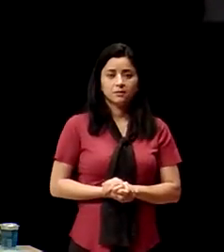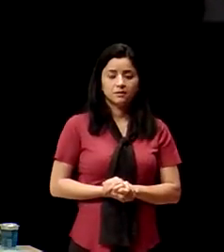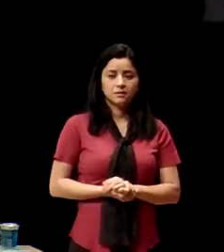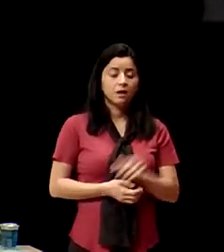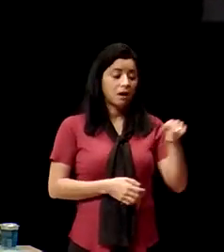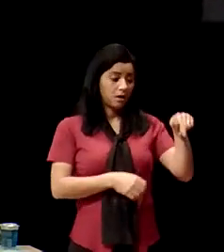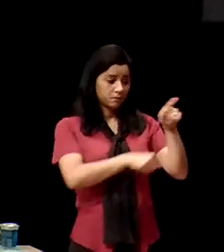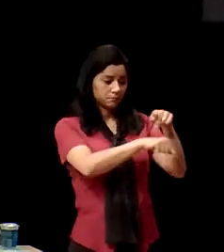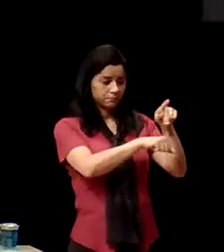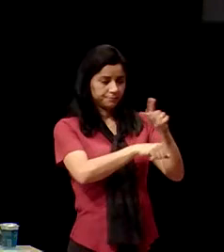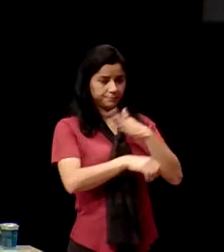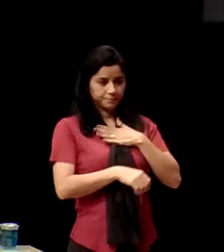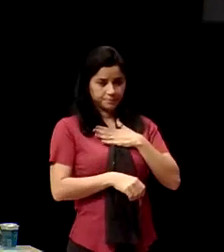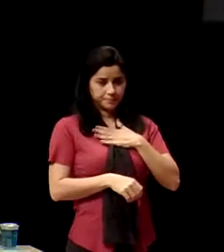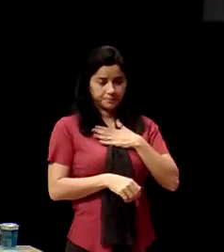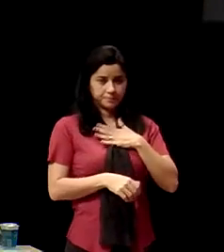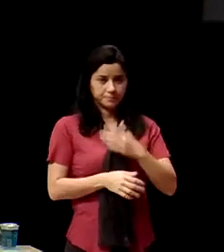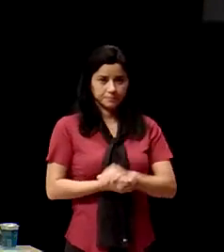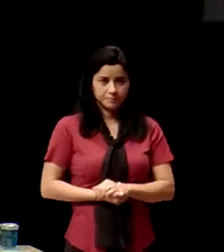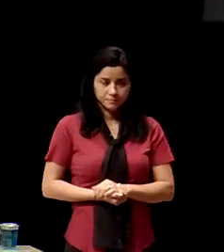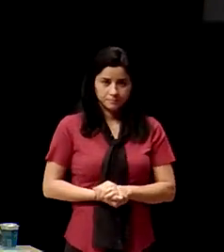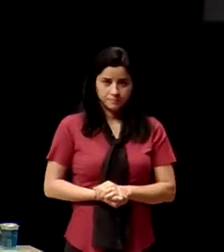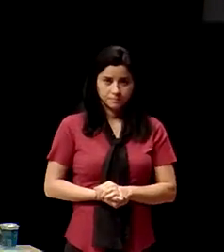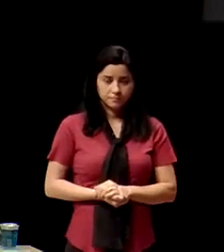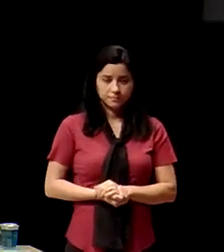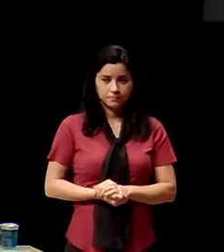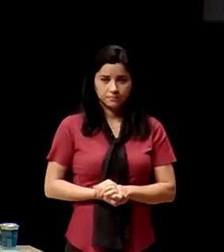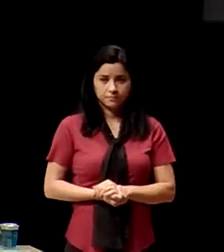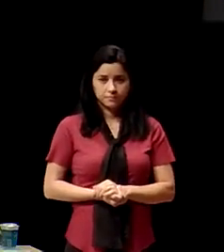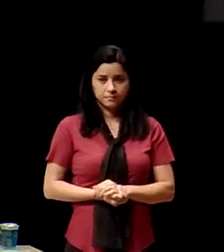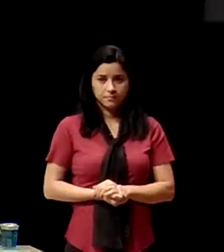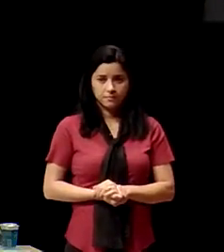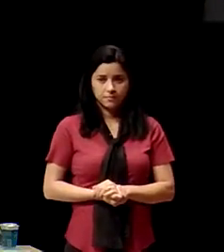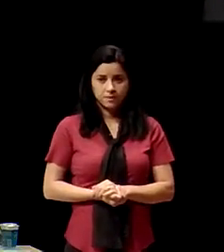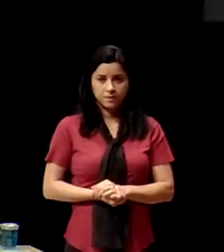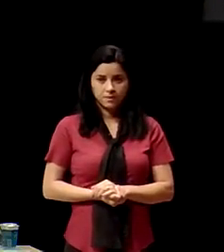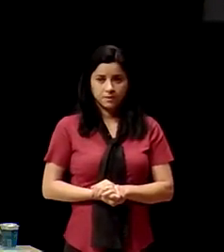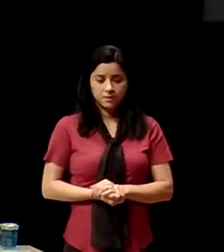pedagogy has been developed as a theoretical framework